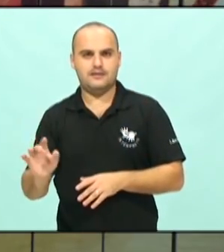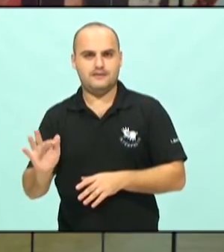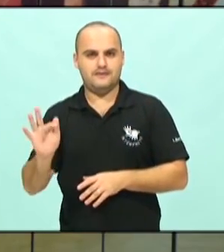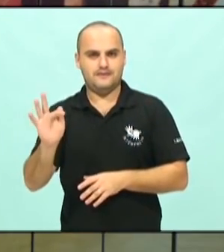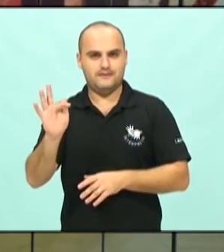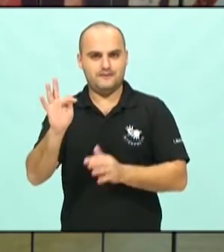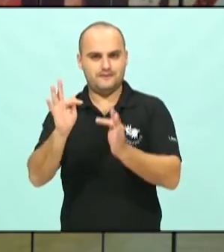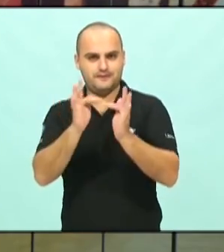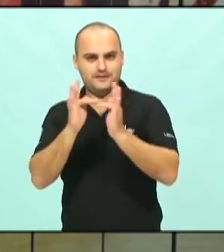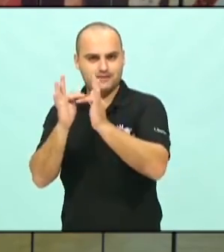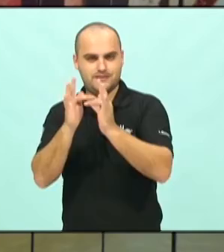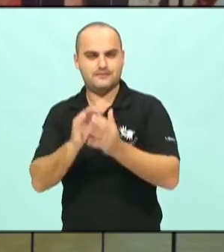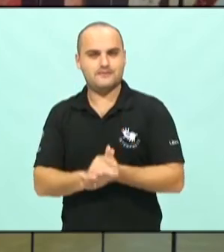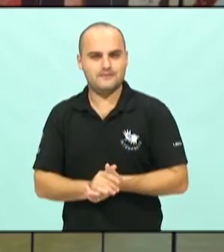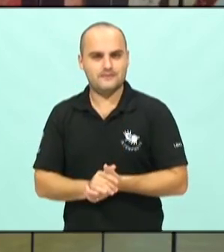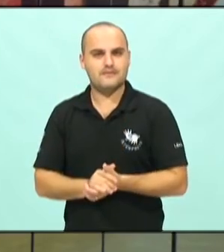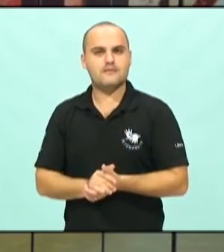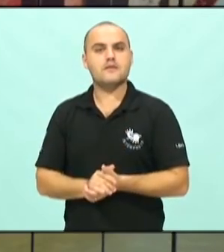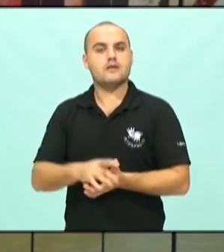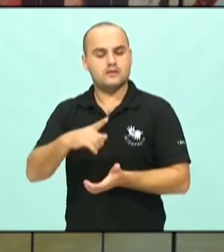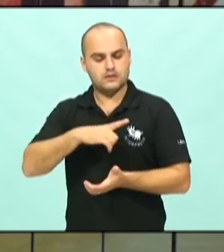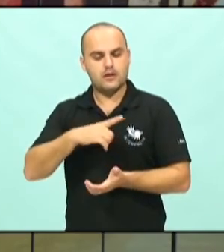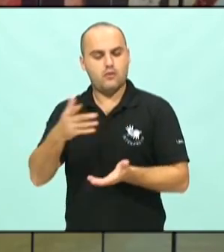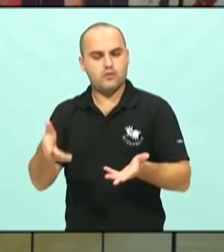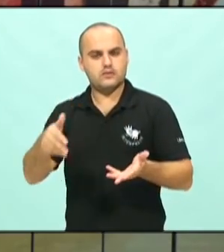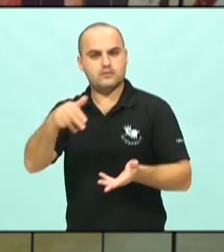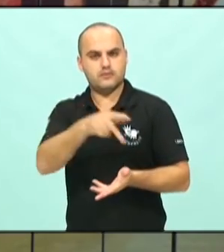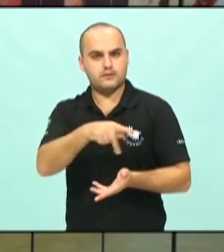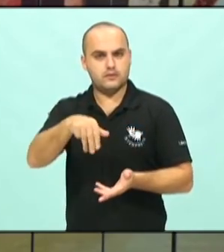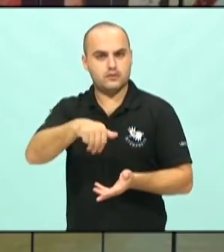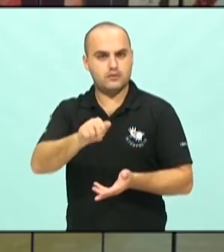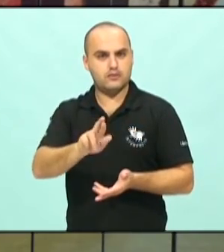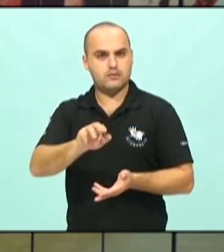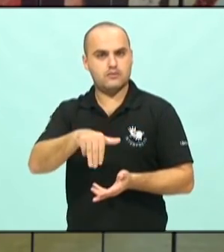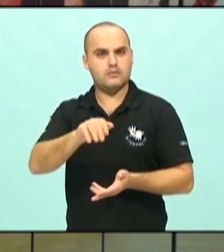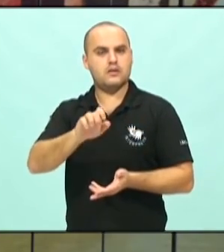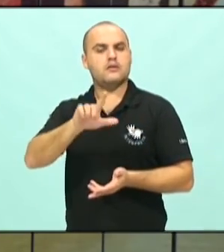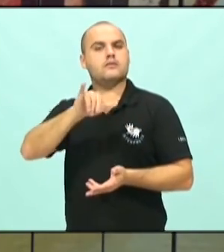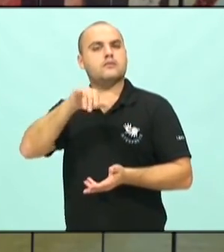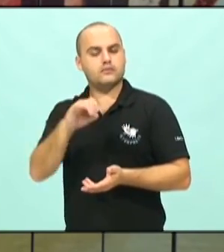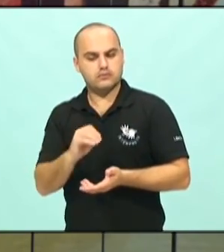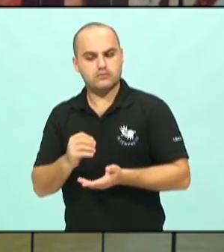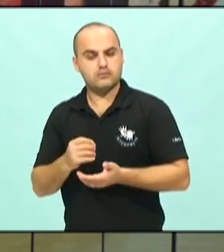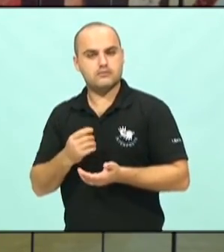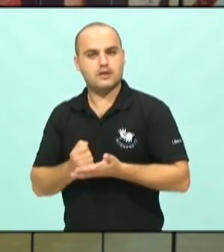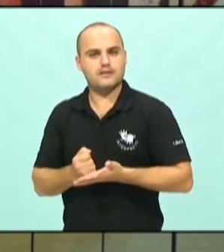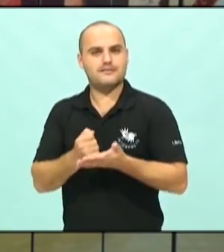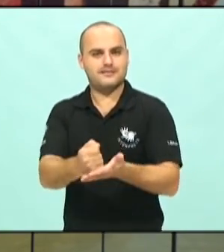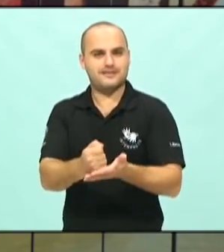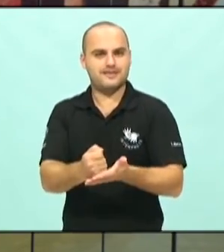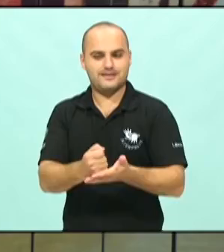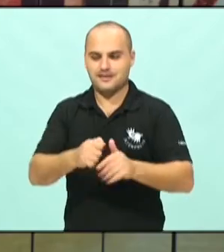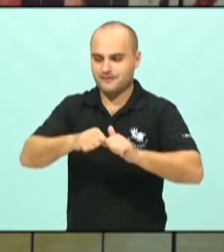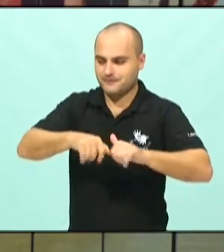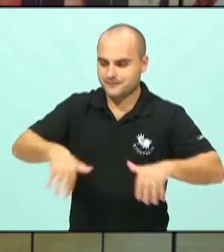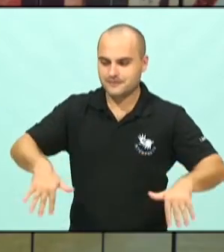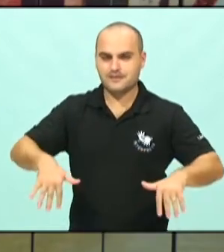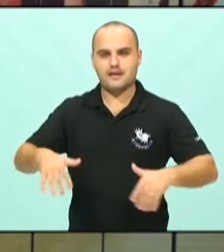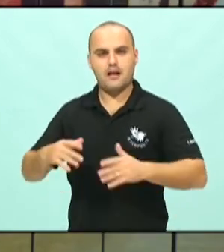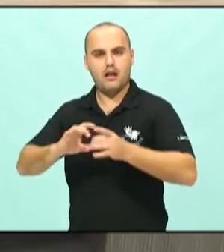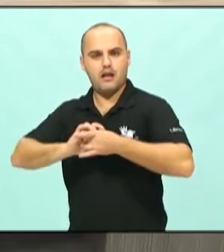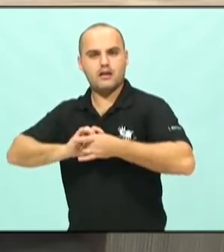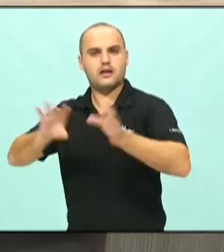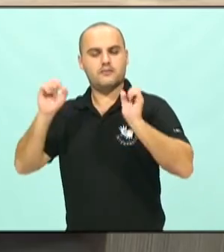frente dessas fundações, que é o professor Normélio, que está ali para fazer toda a gestão financeira e administrativa, dando mais liberdade para essa parte executiva a gente